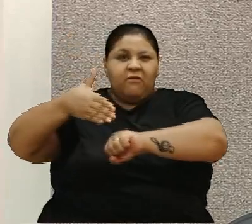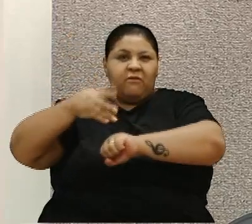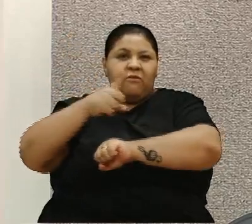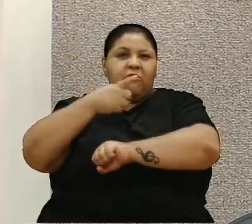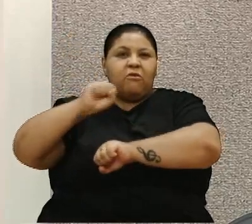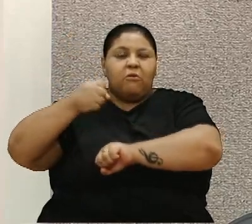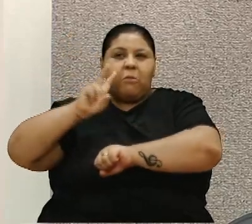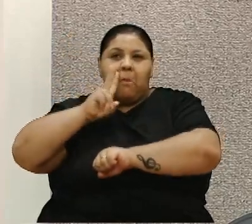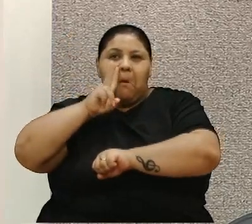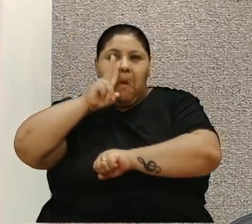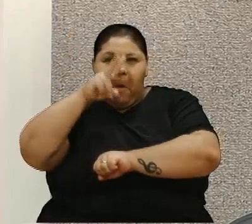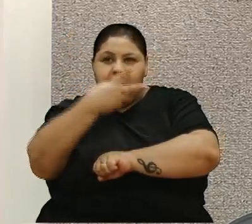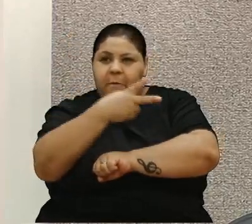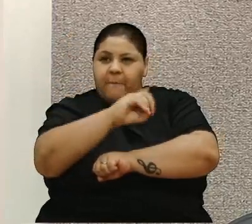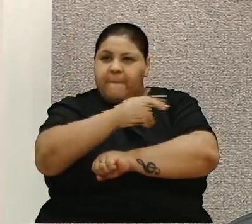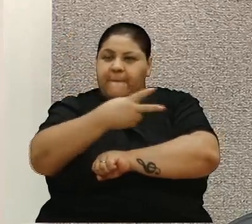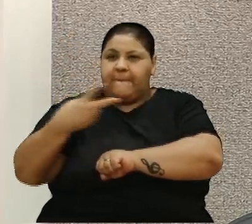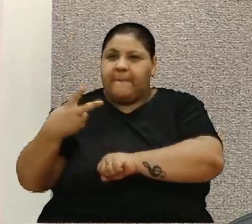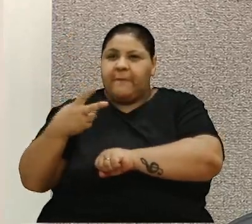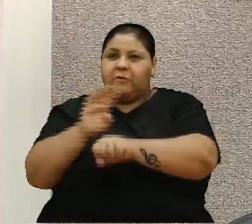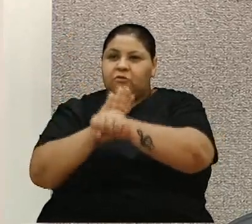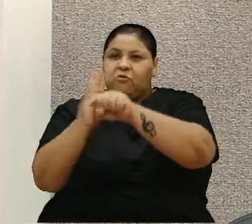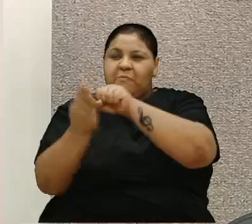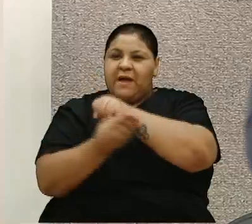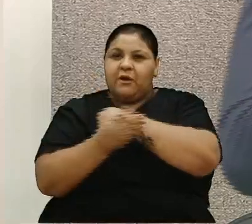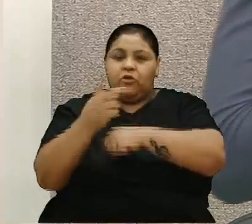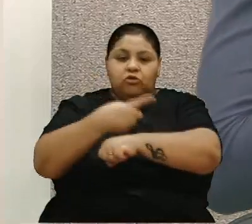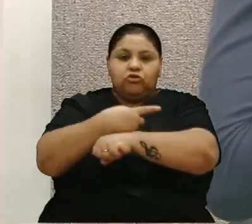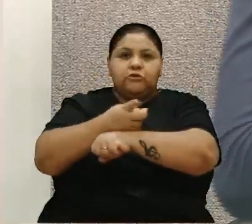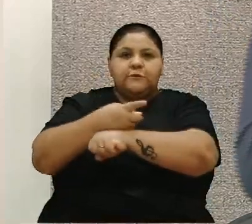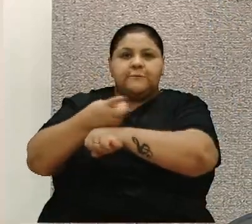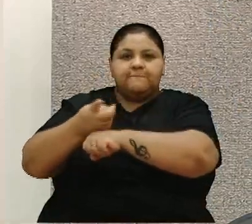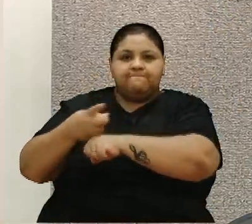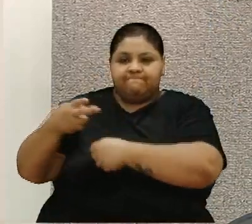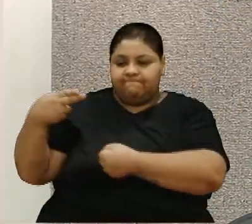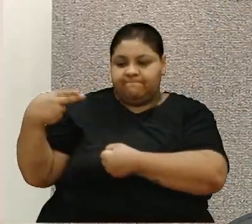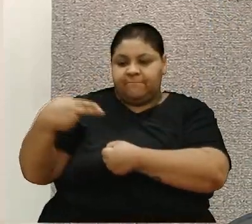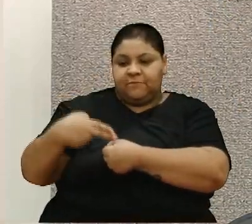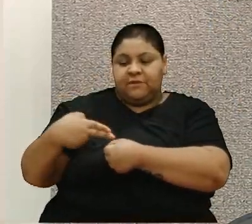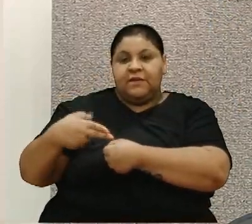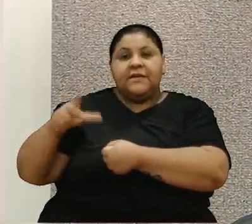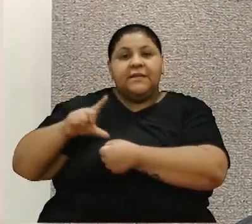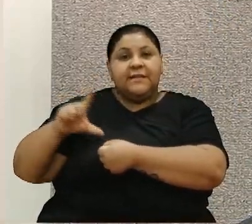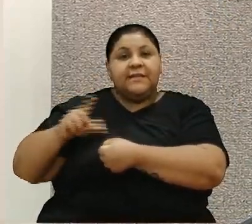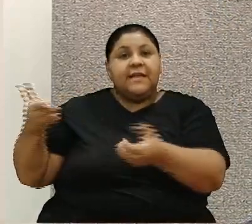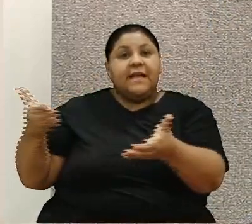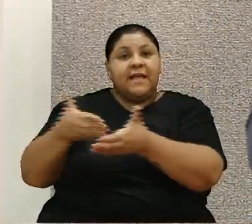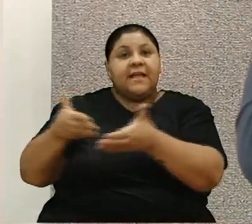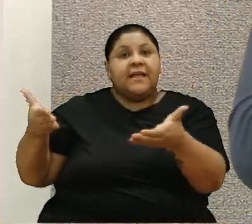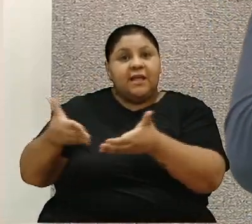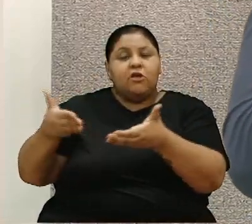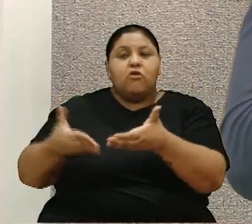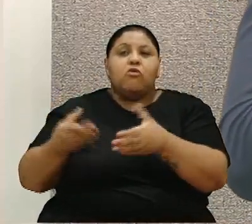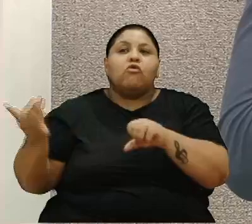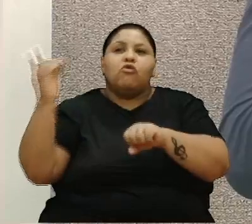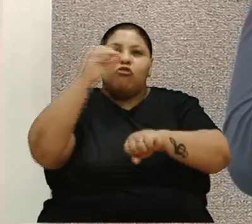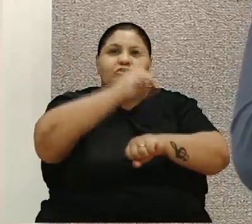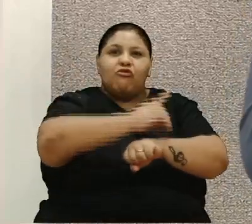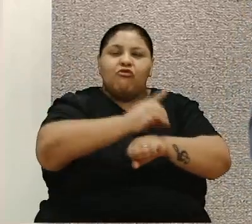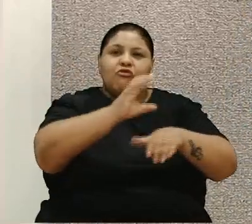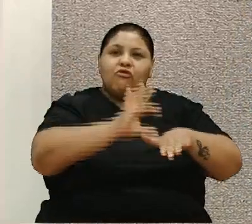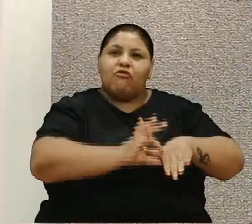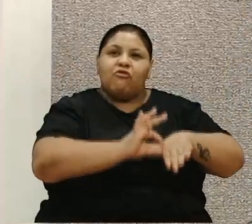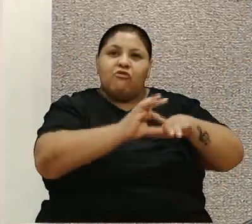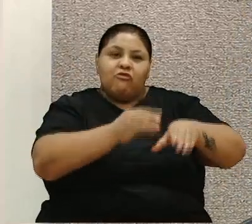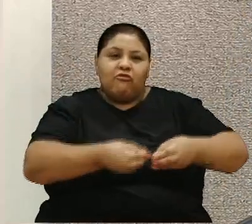número 2222, bairro São Pelegrino. Posto este que existe até os dias atuais, até que um dia os proprietários do